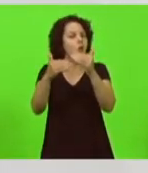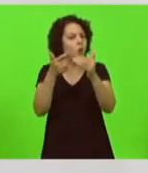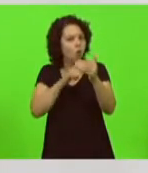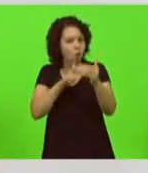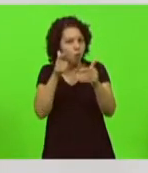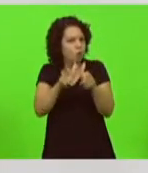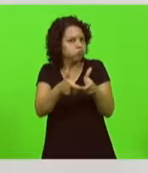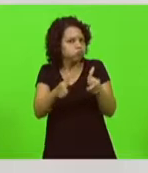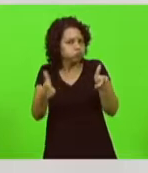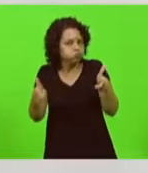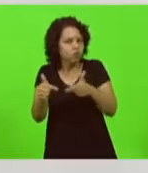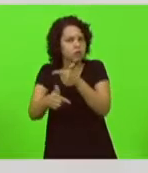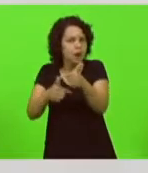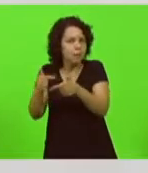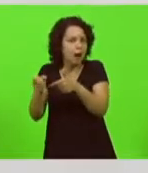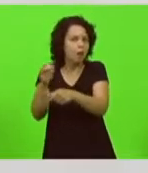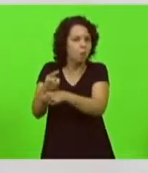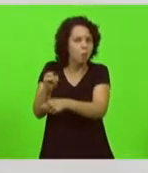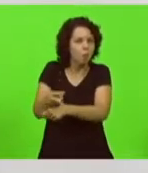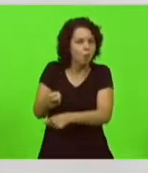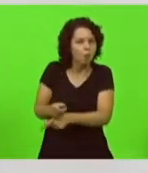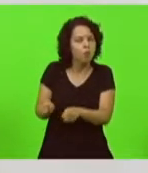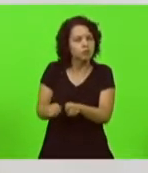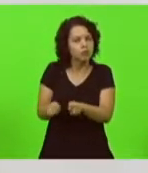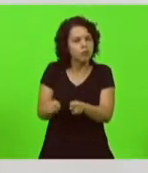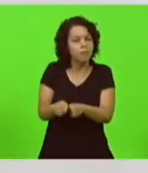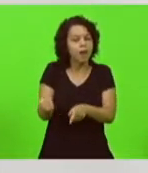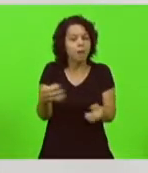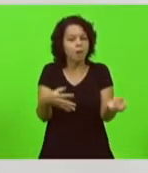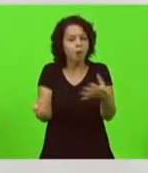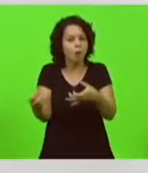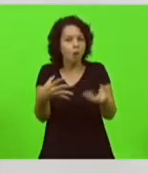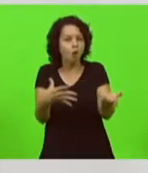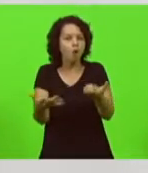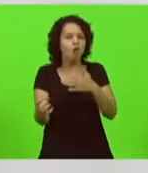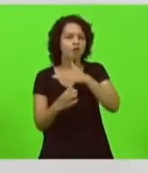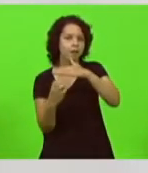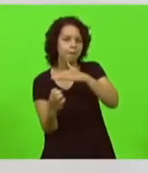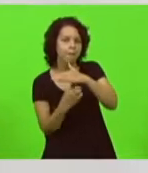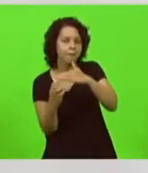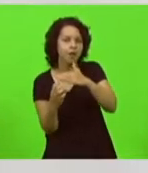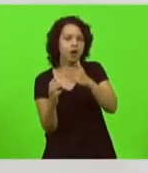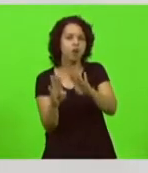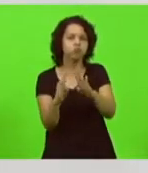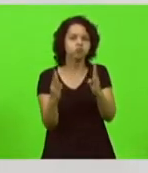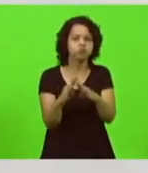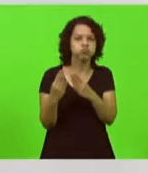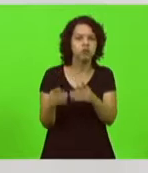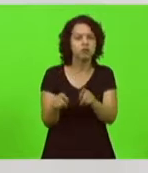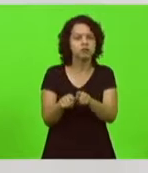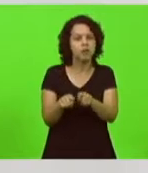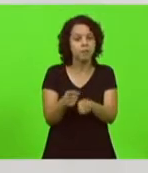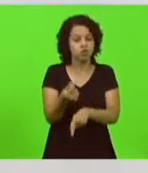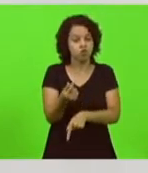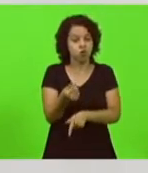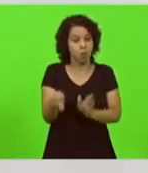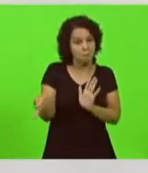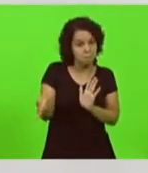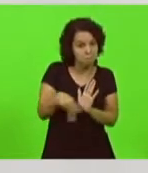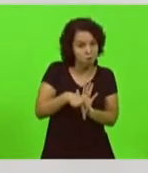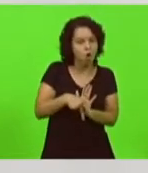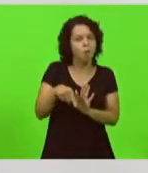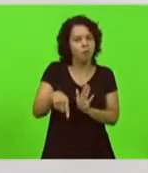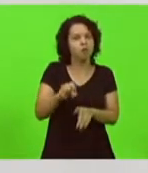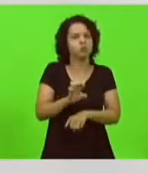seguro para a abertura de novas empresas. O Estado seguiu investindo com recursos próprios, é importante que se diga,